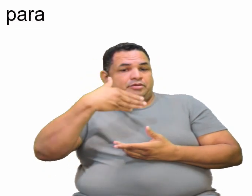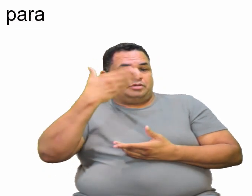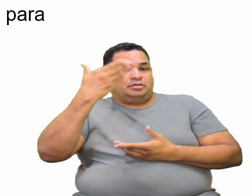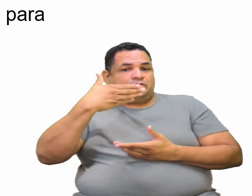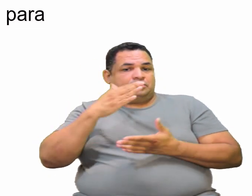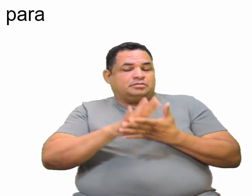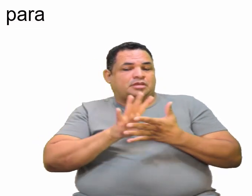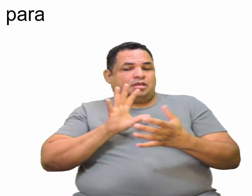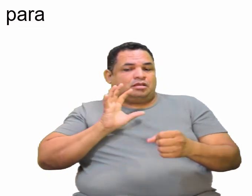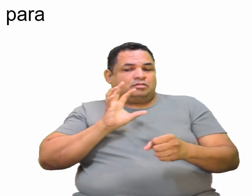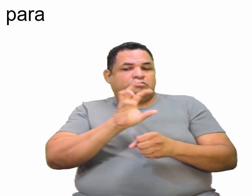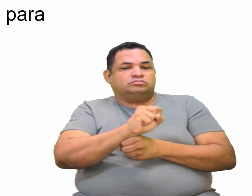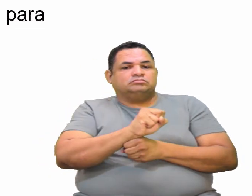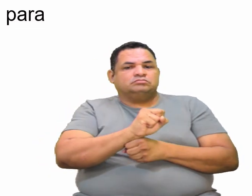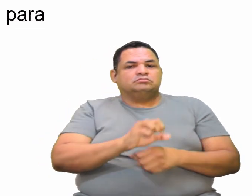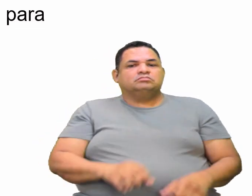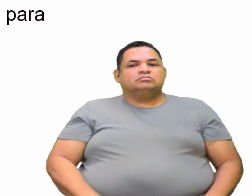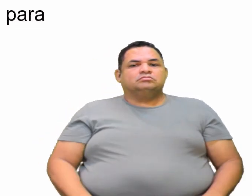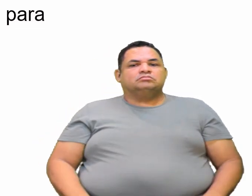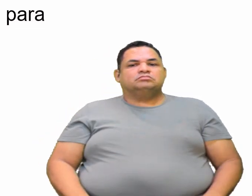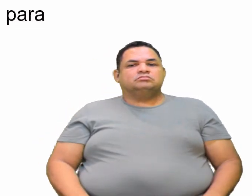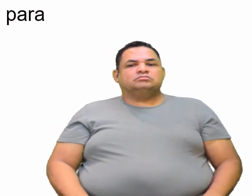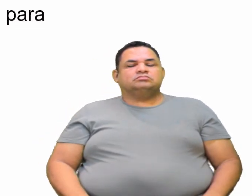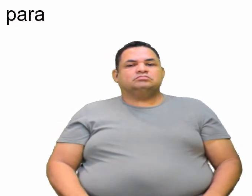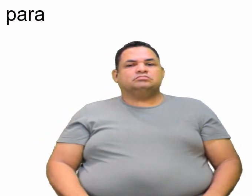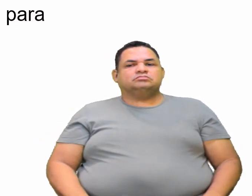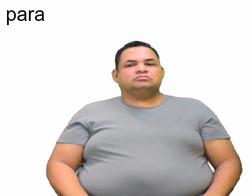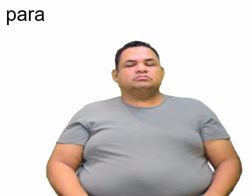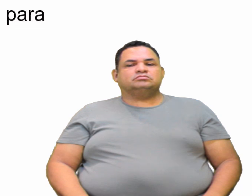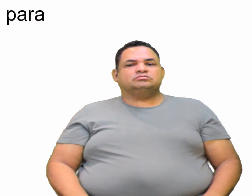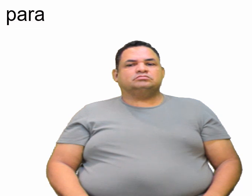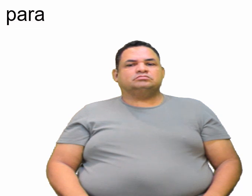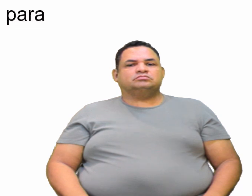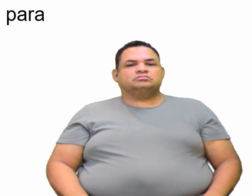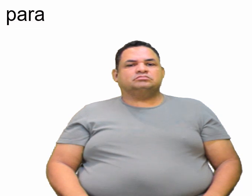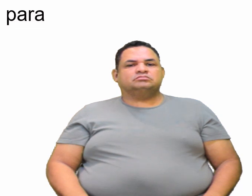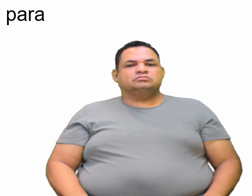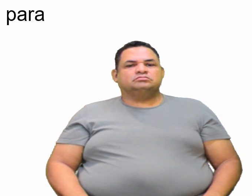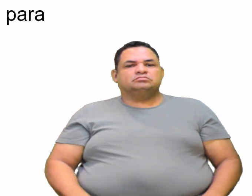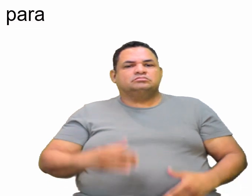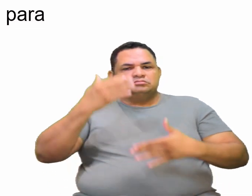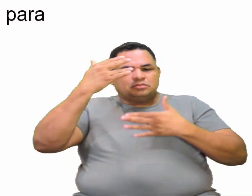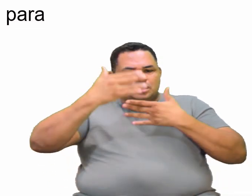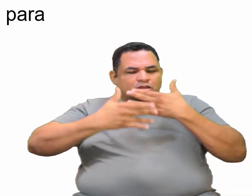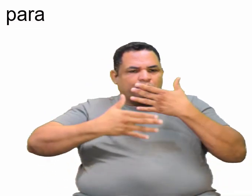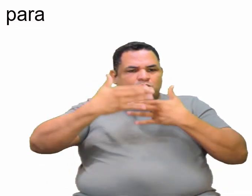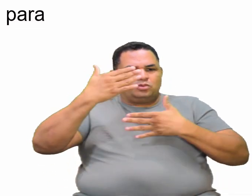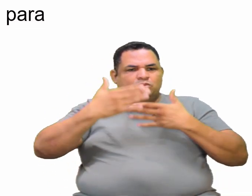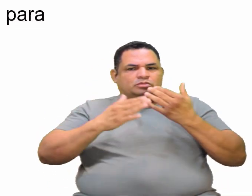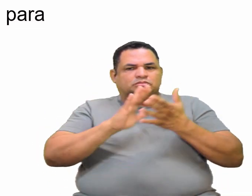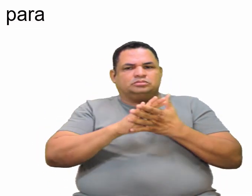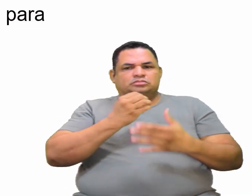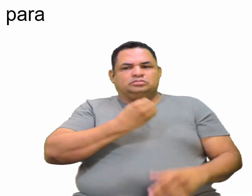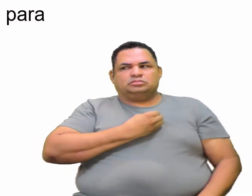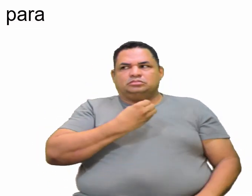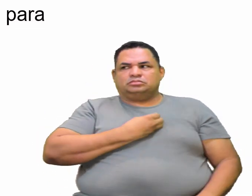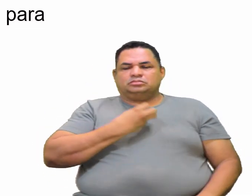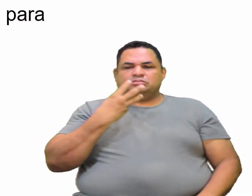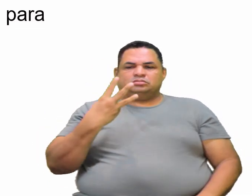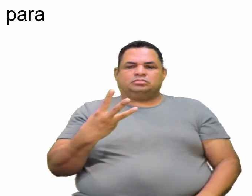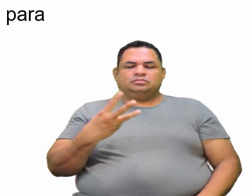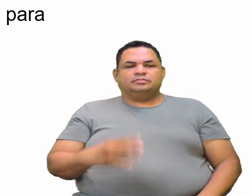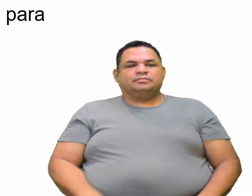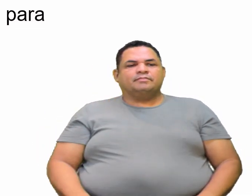predadores e presas. E aí, o que será, gente? A camuflagem. Alternativa 3